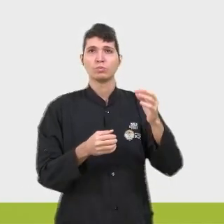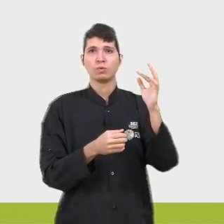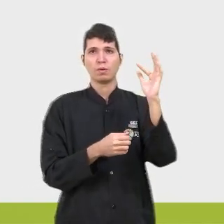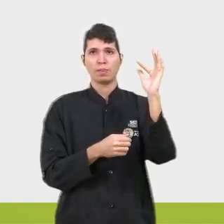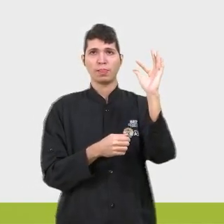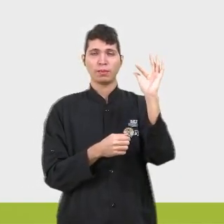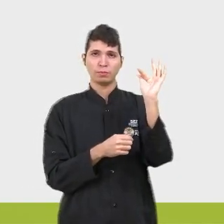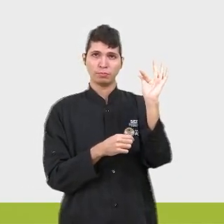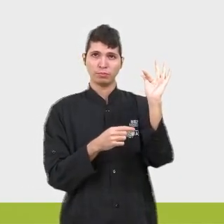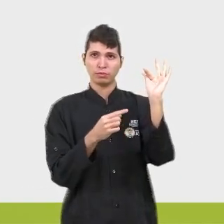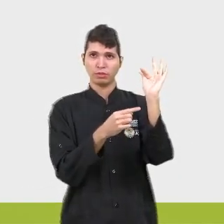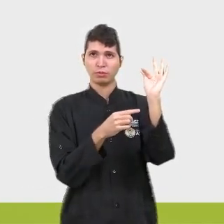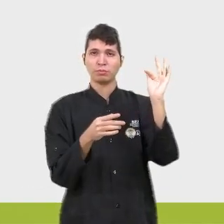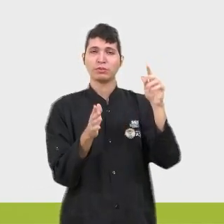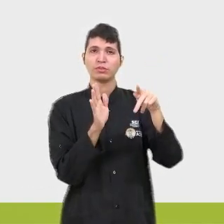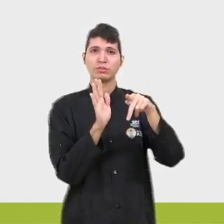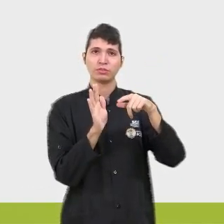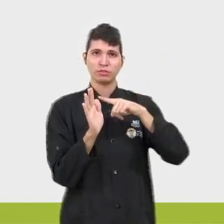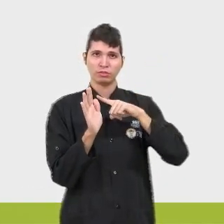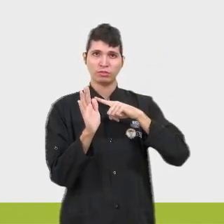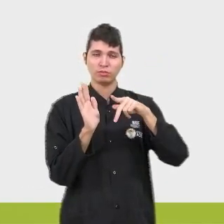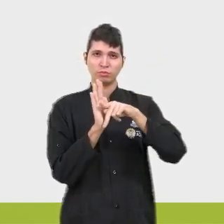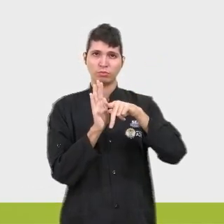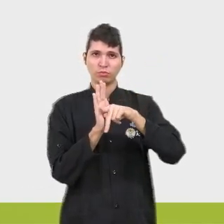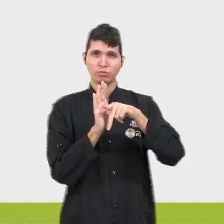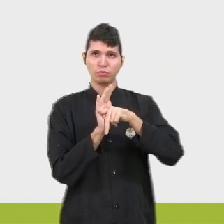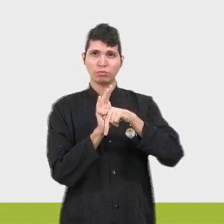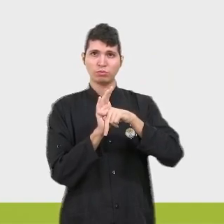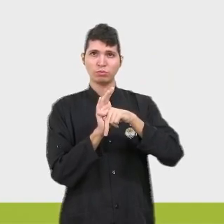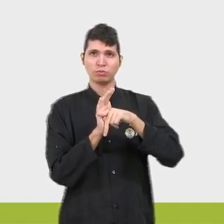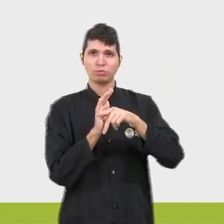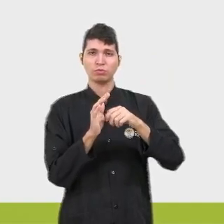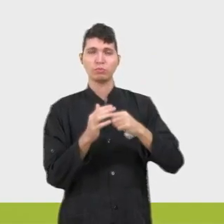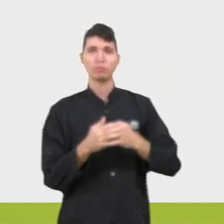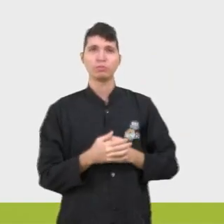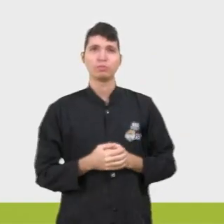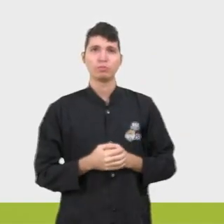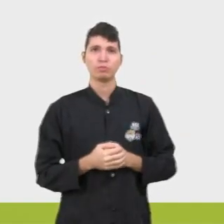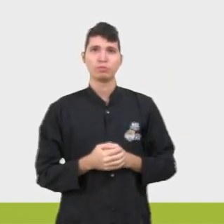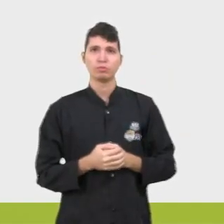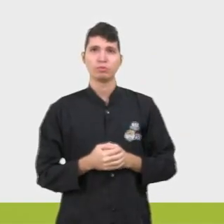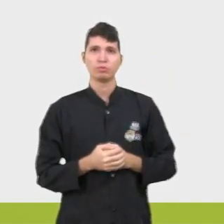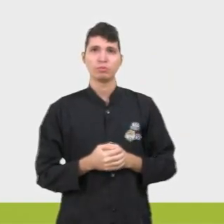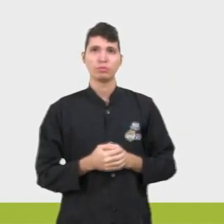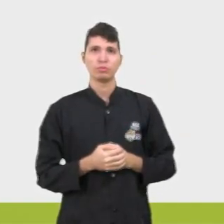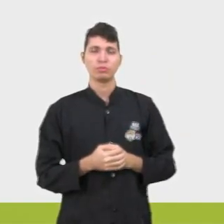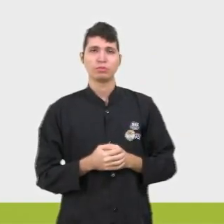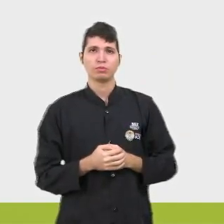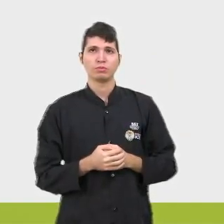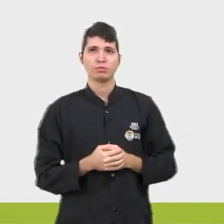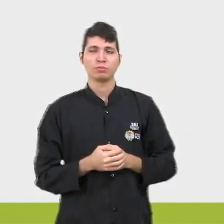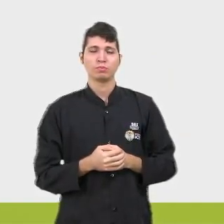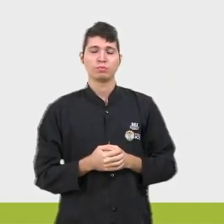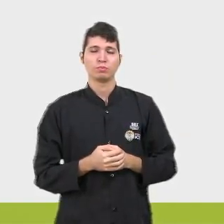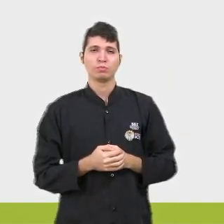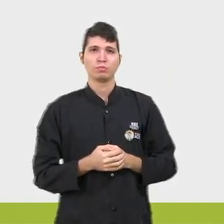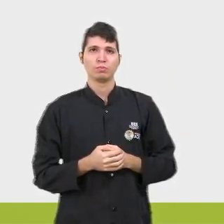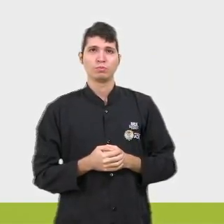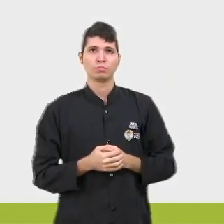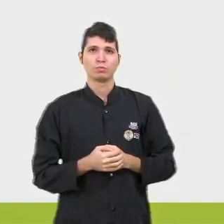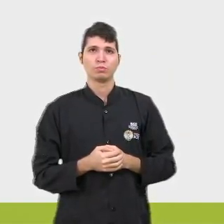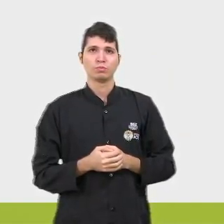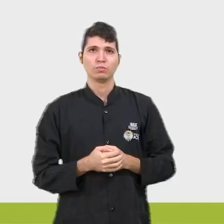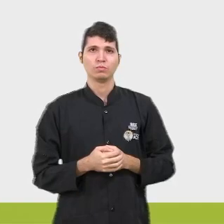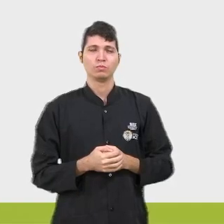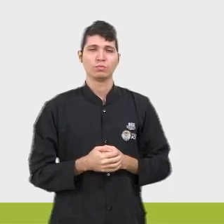a estrutura, a célula aqui se chama oosfera para reprodução, ok? Mas eu quero isso aqui, a questão quer isso aqui.